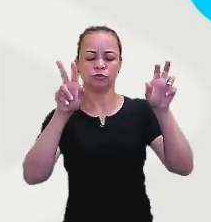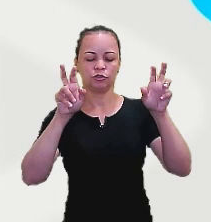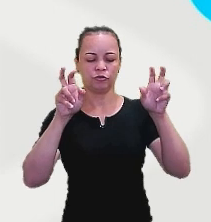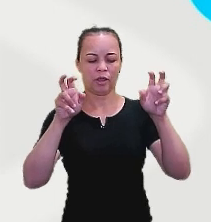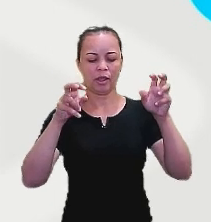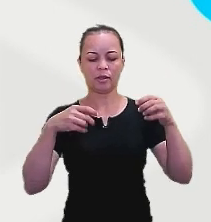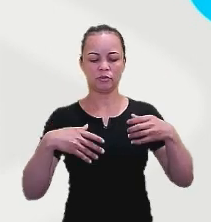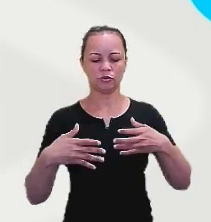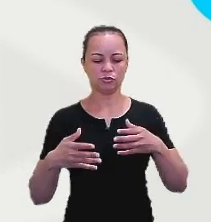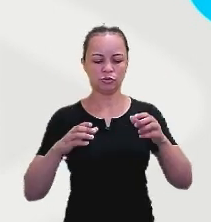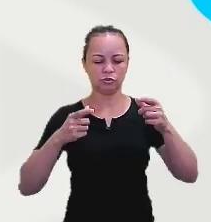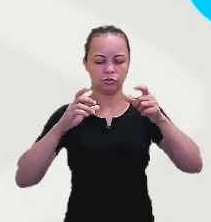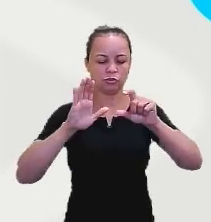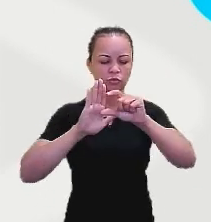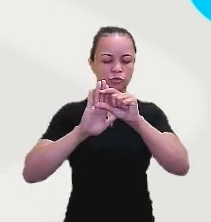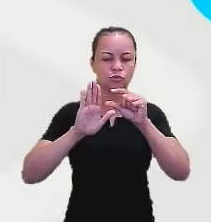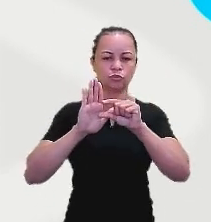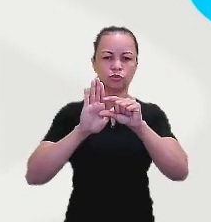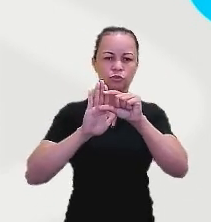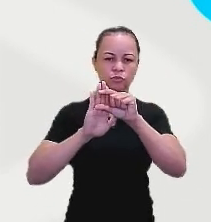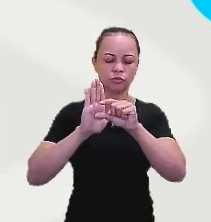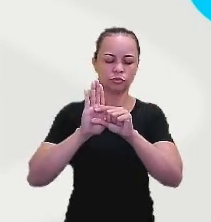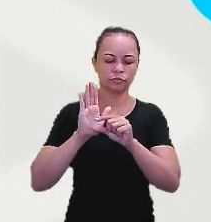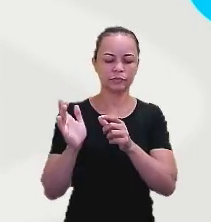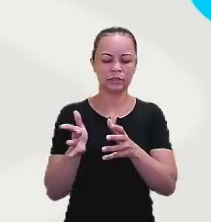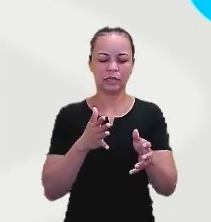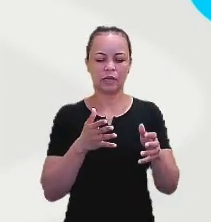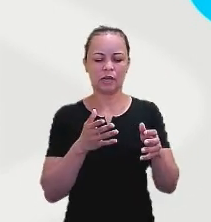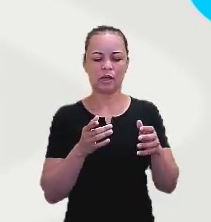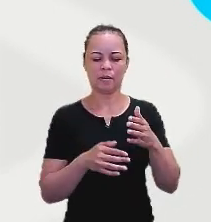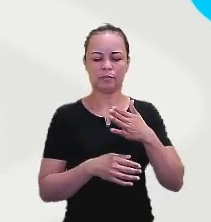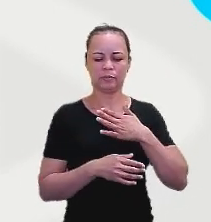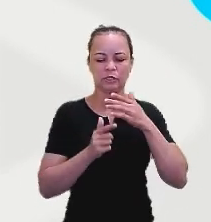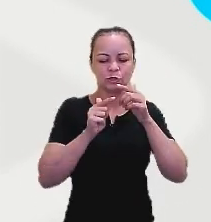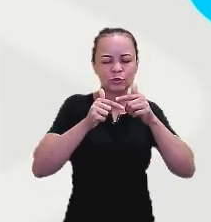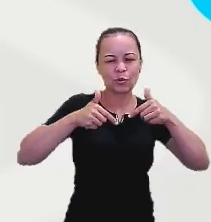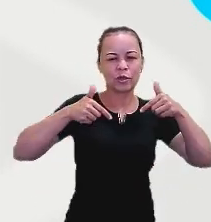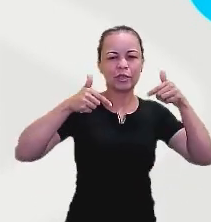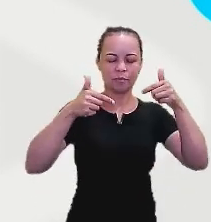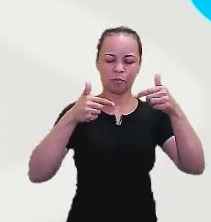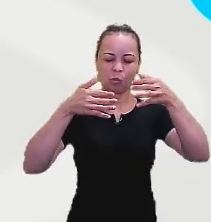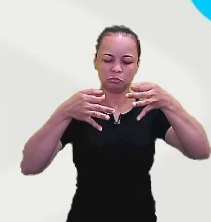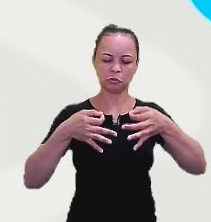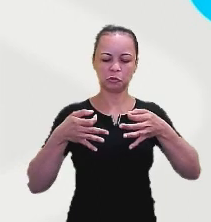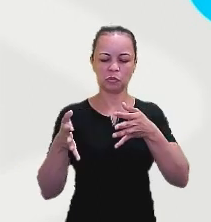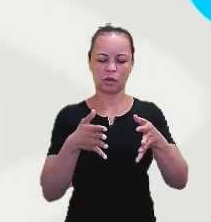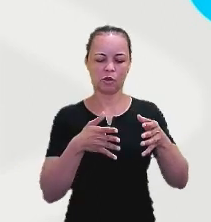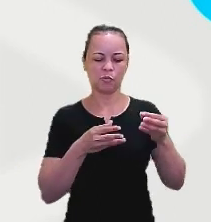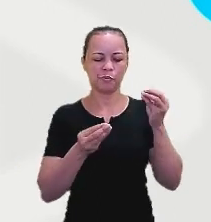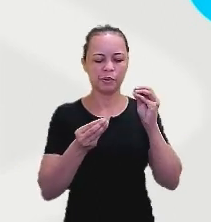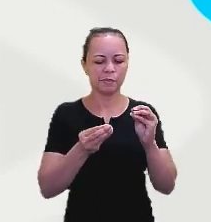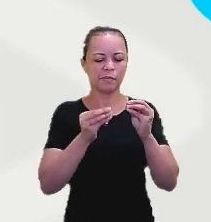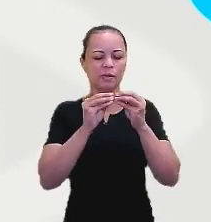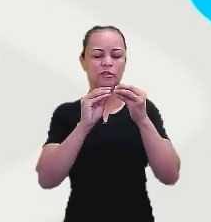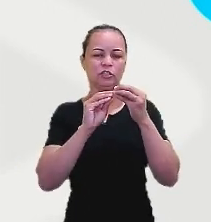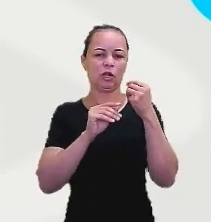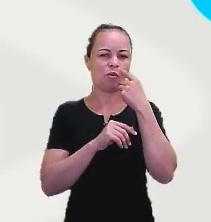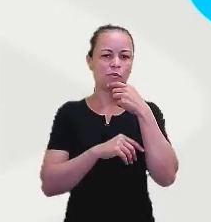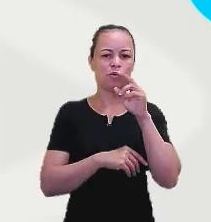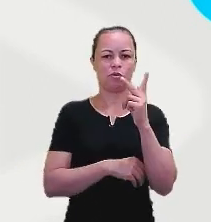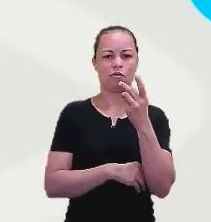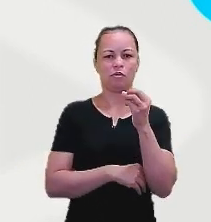uso do pleonasmo, né? Pleonasmo é aquela expressão que se repete. Então, se eu digo, me sorri um